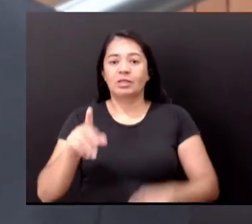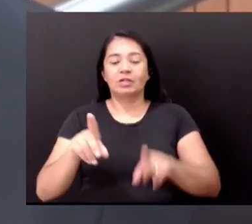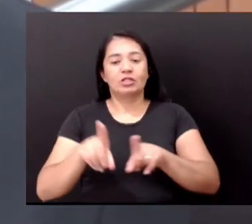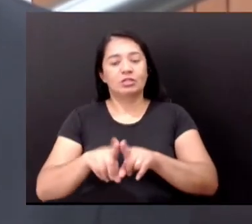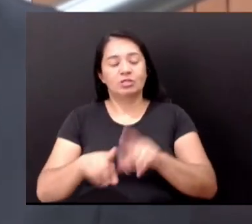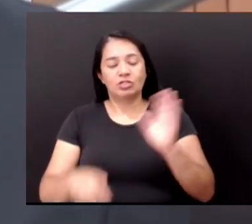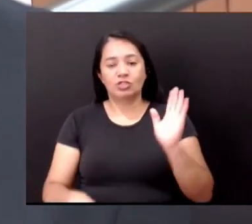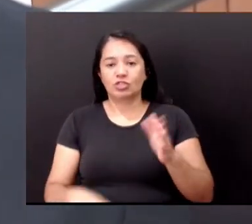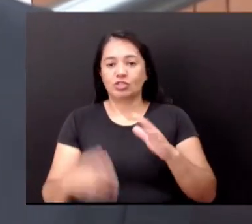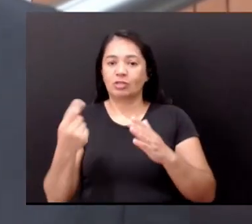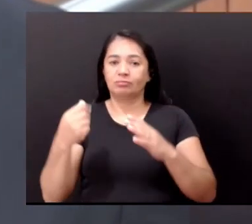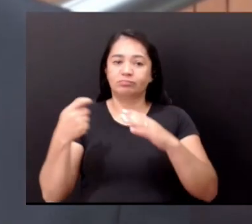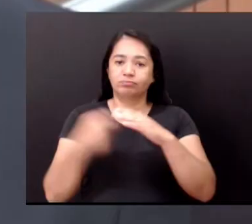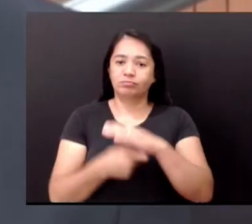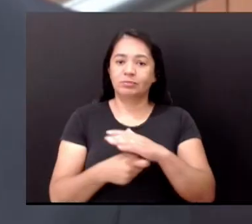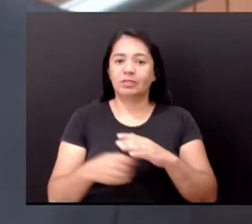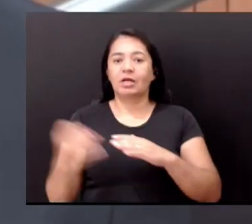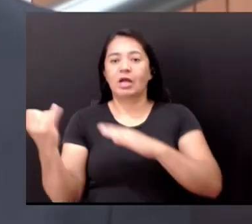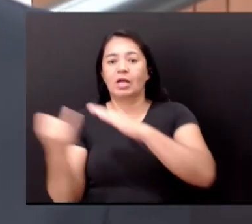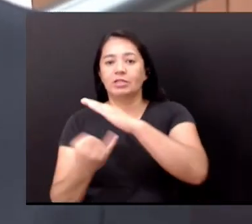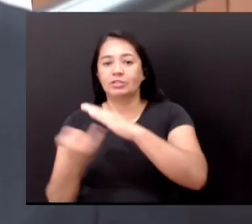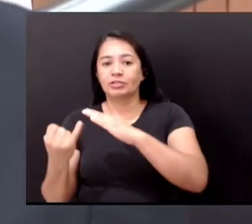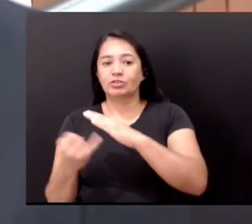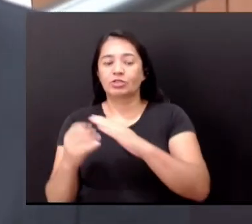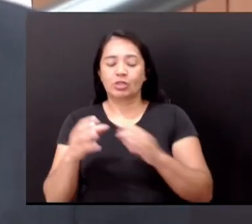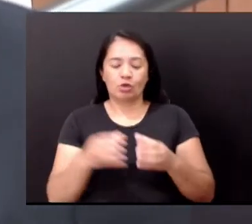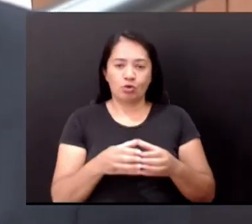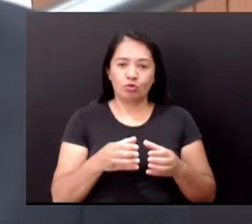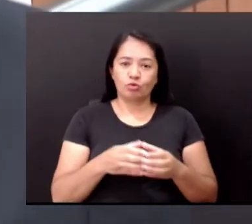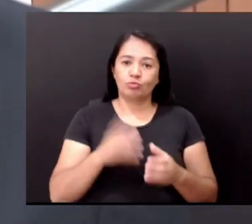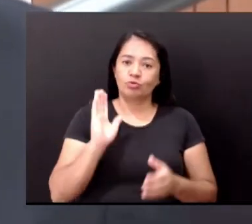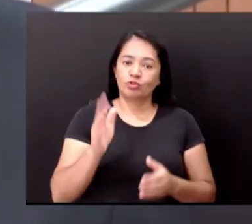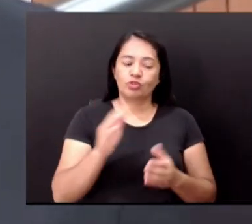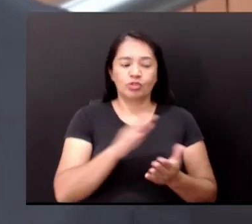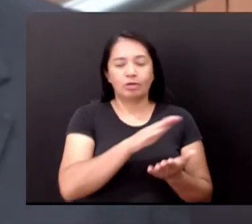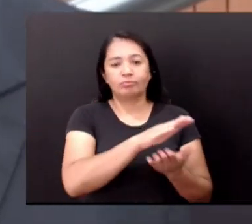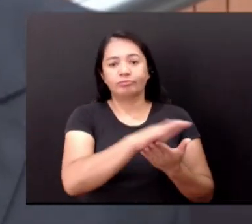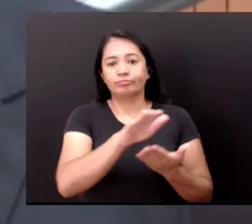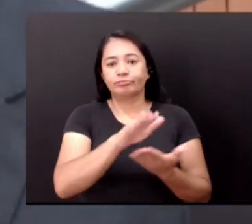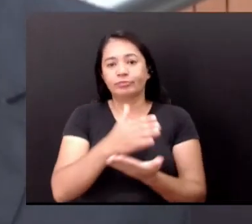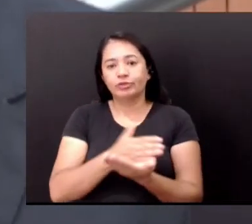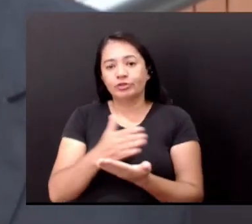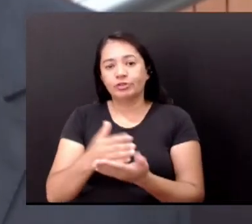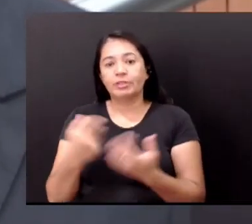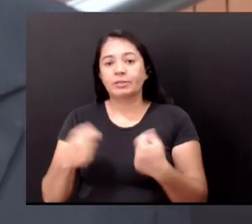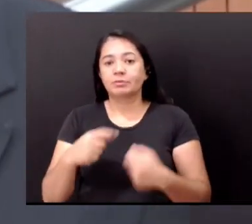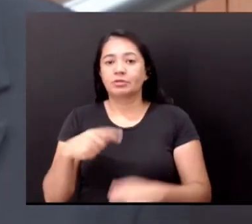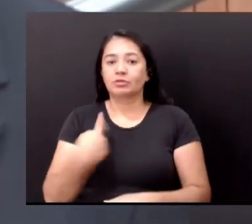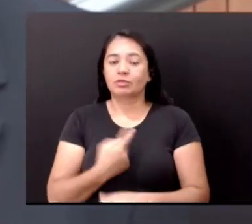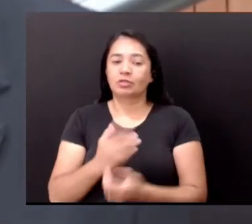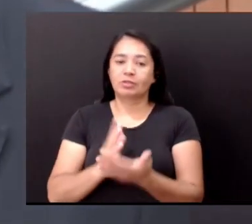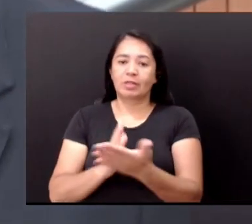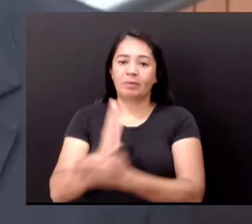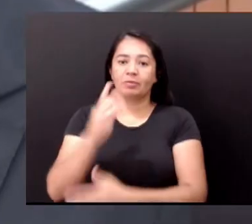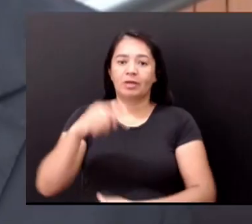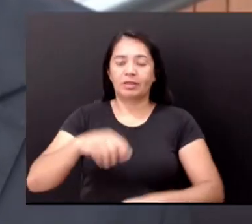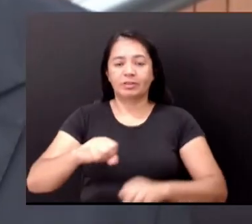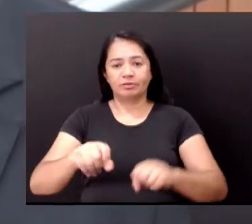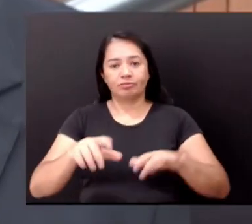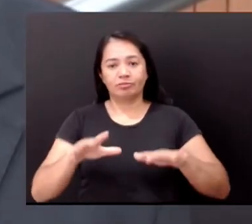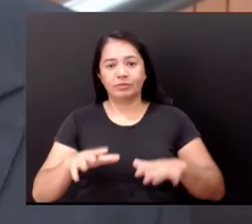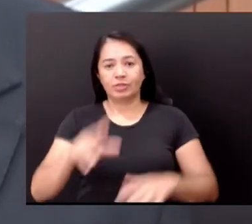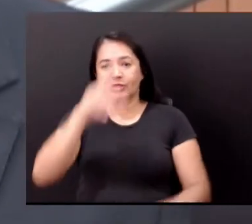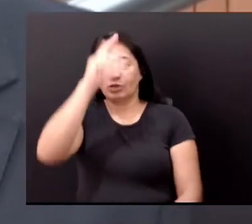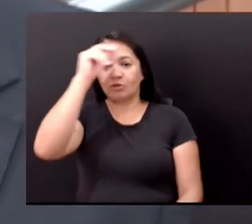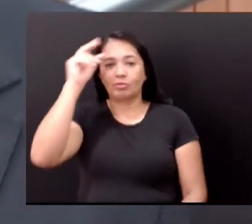a instituições que o Conselho já deliberou, como você mencionou, e que precisam da nossa aprovação aqui em plenário para que o prefeito possa repassar